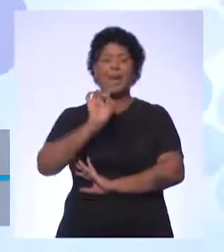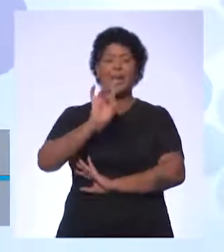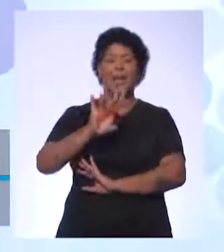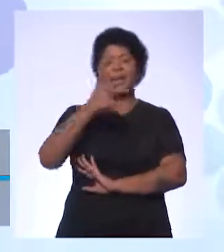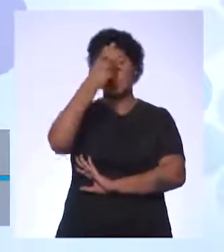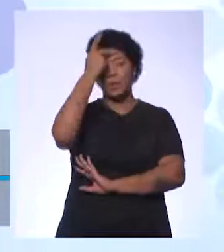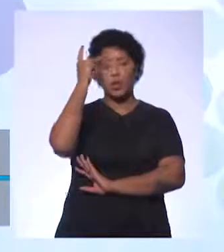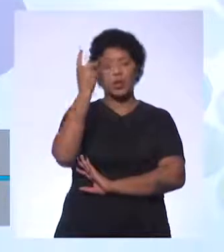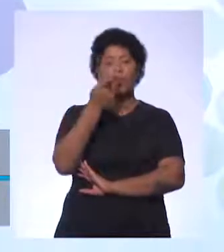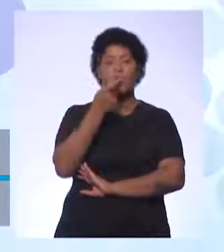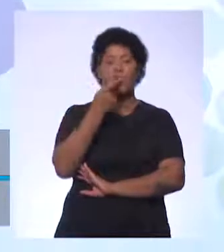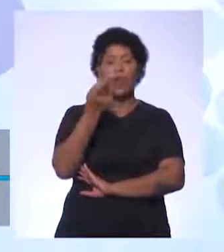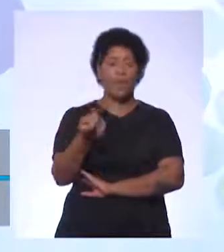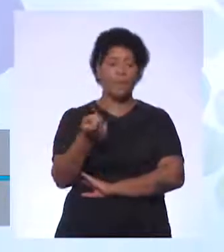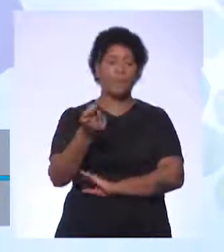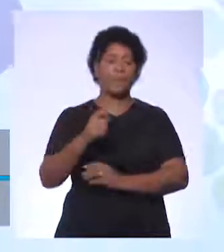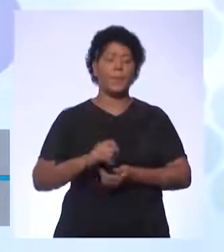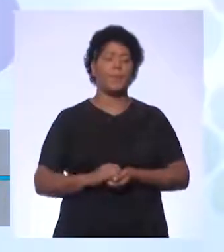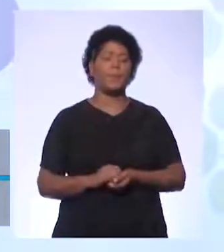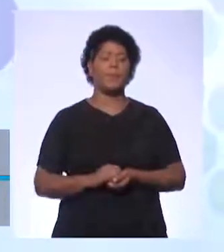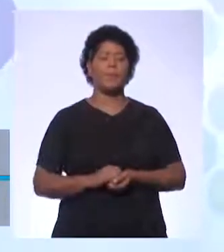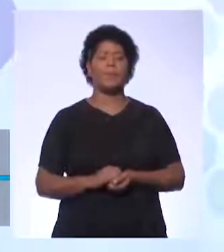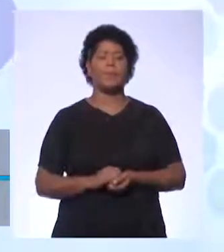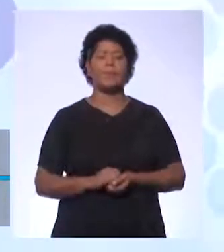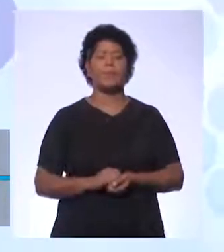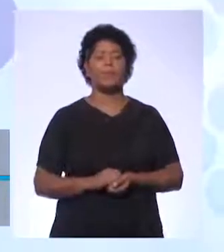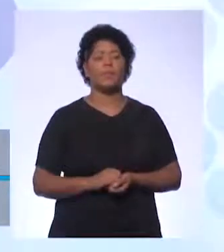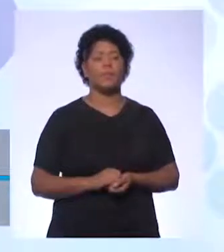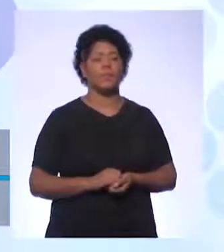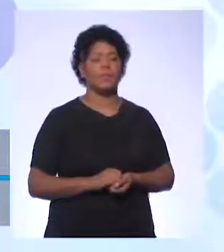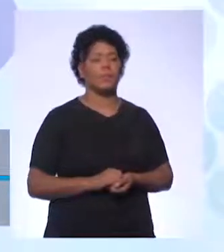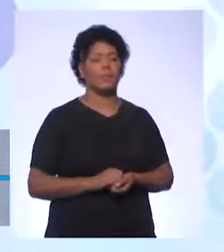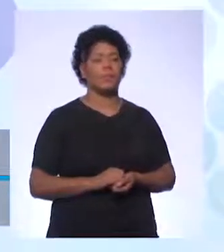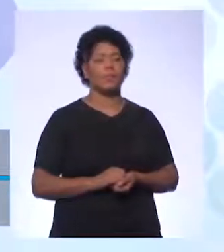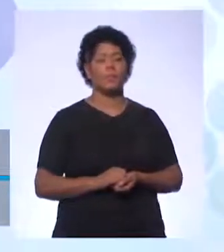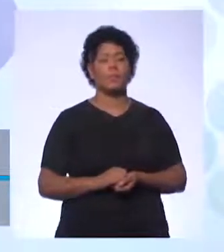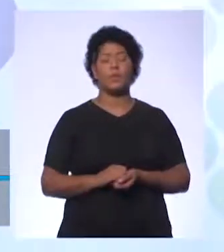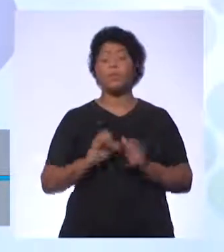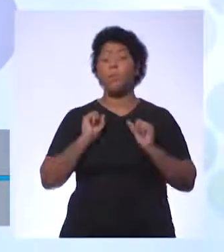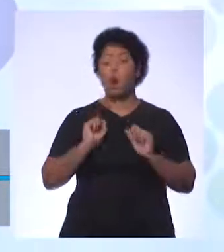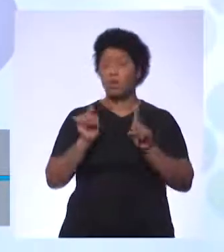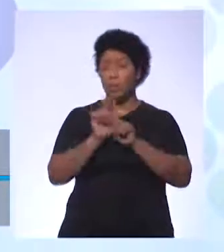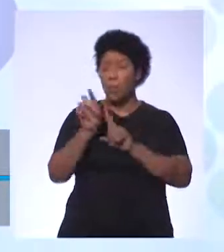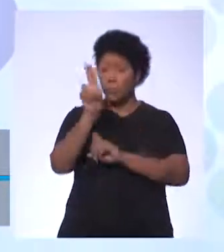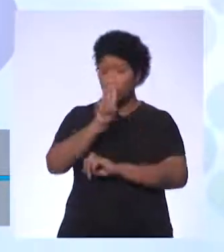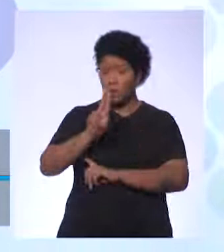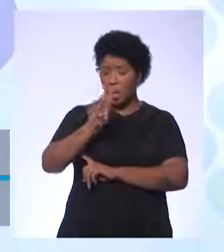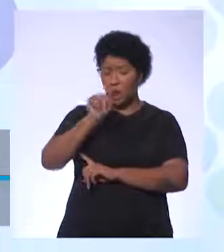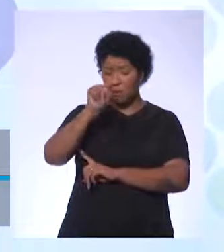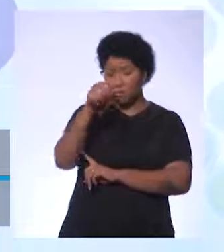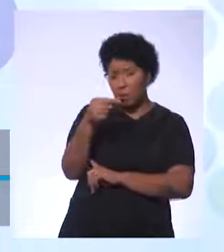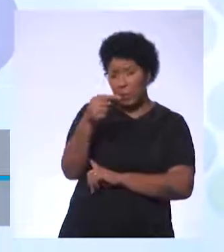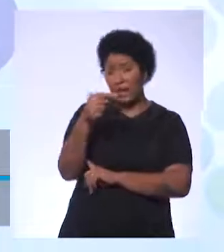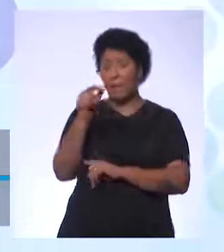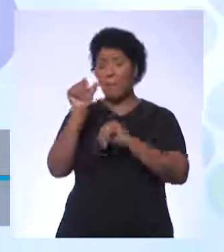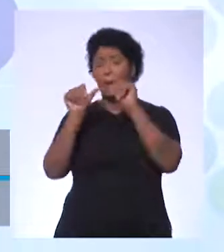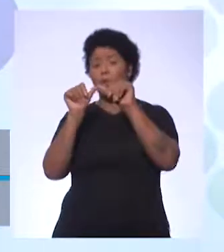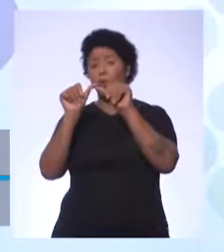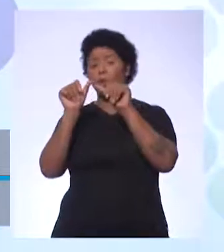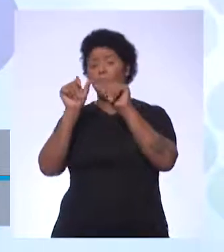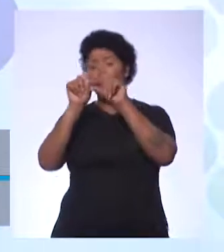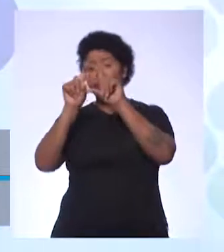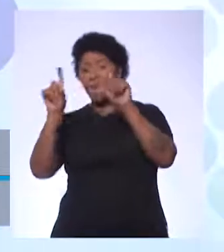fala um cenário específico, uma mudança de fala. Então, você coloca as rubricas para saber que ali há uma mudança. Quer colocar um